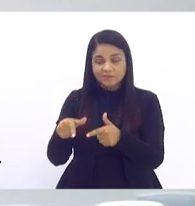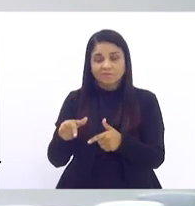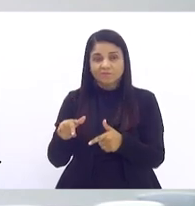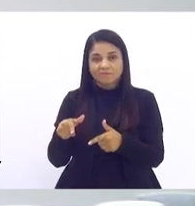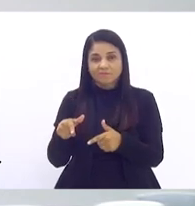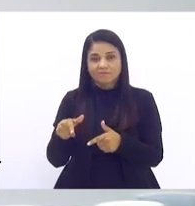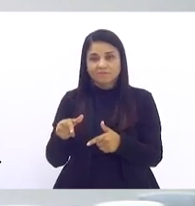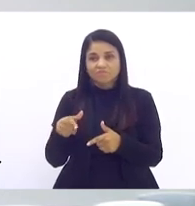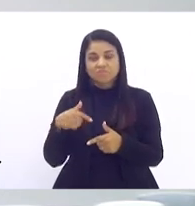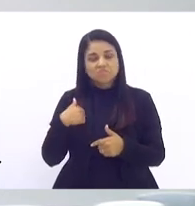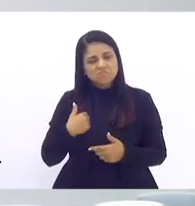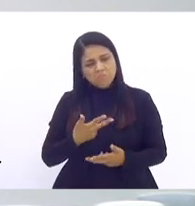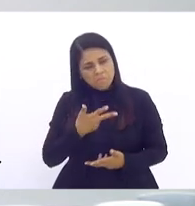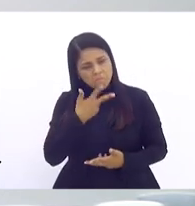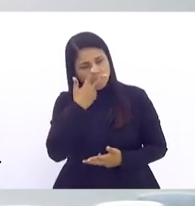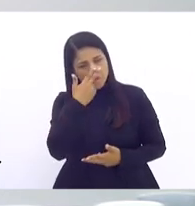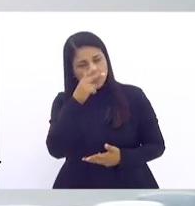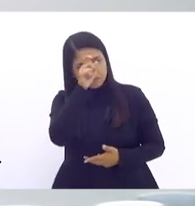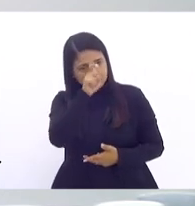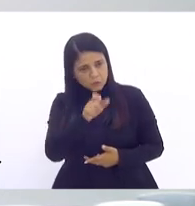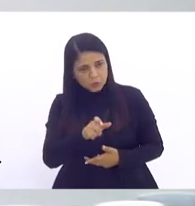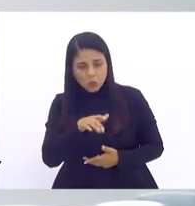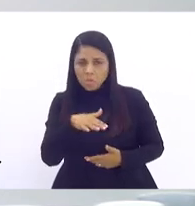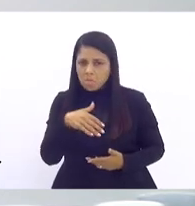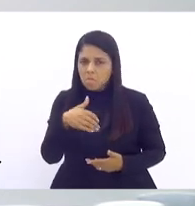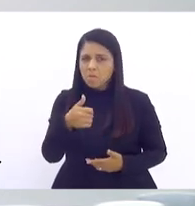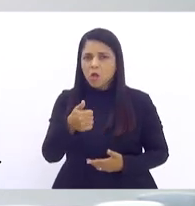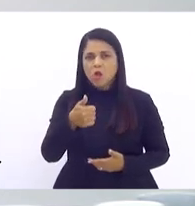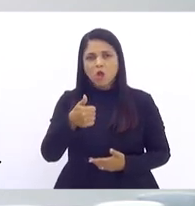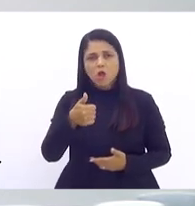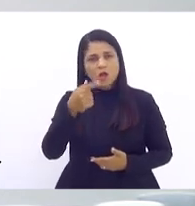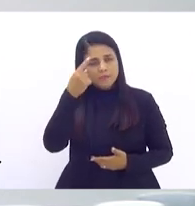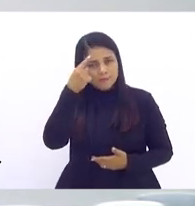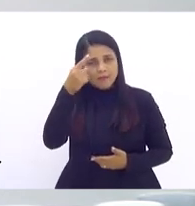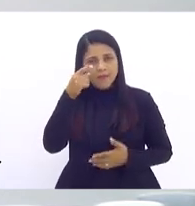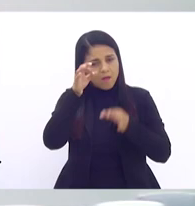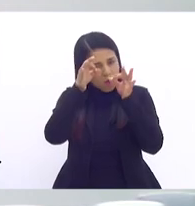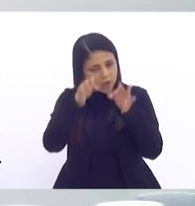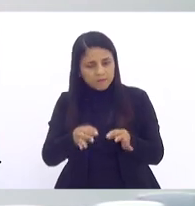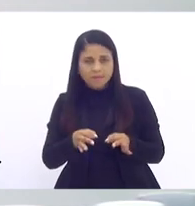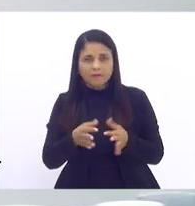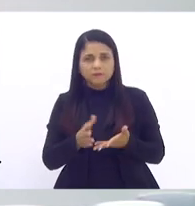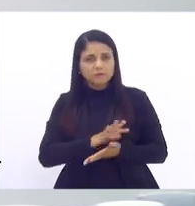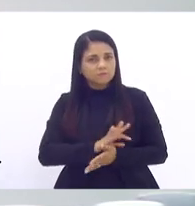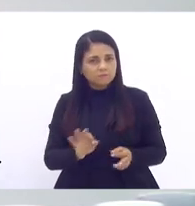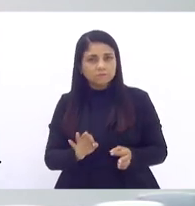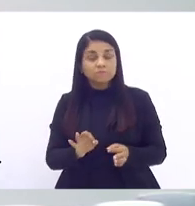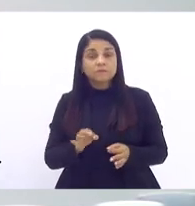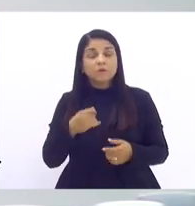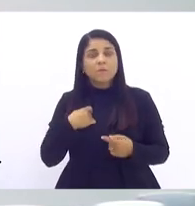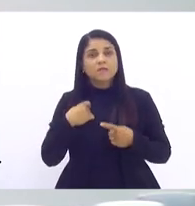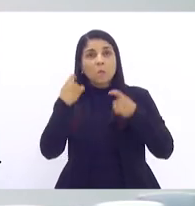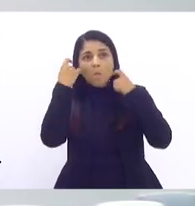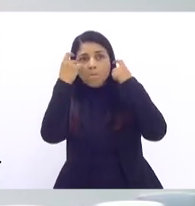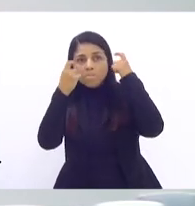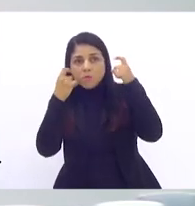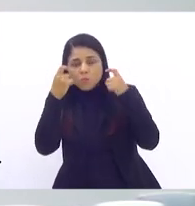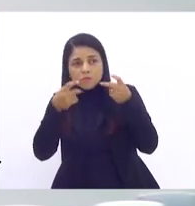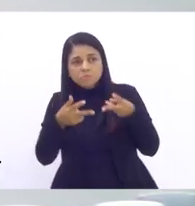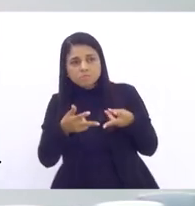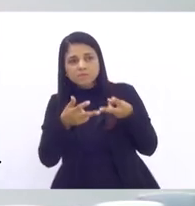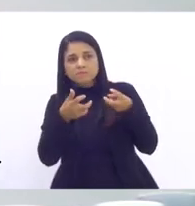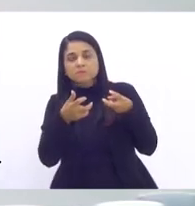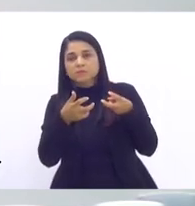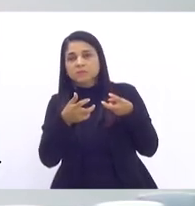me parece uma pessoa assim com a melhor das intenções e muito honesta Mas eu vi uma preocupação gigantesca nele